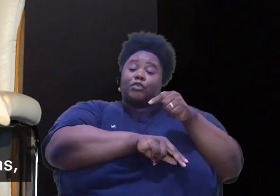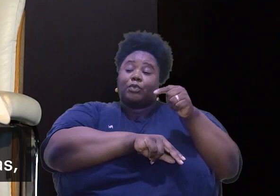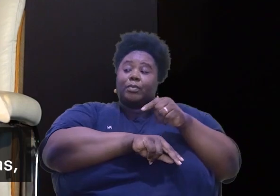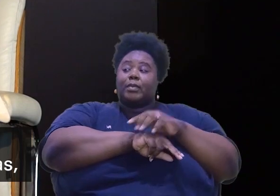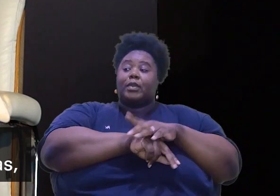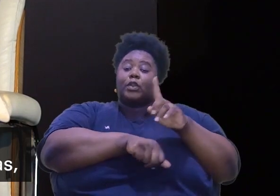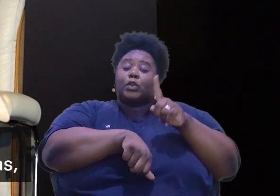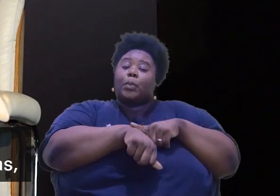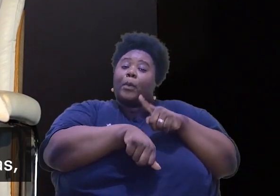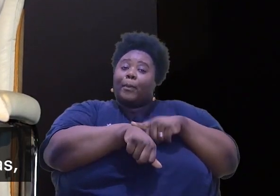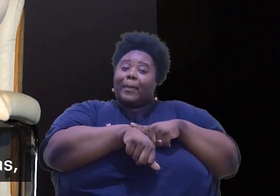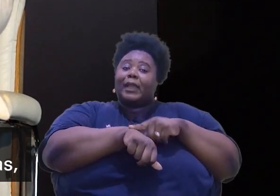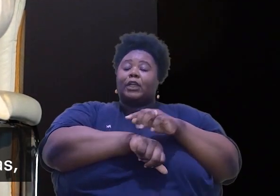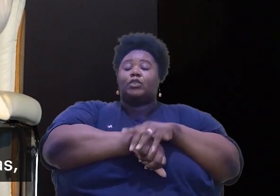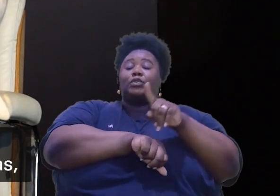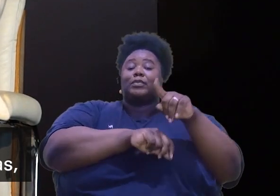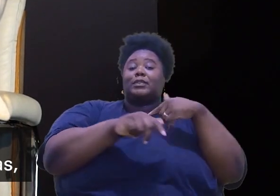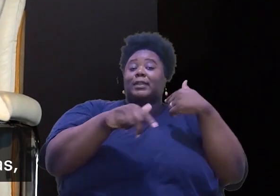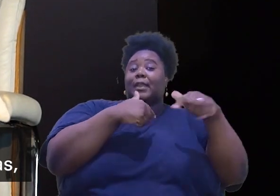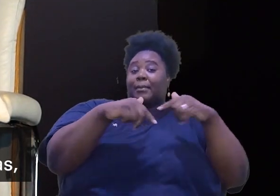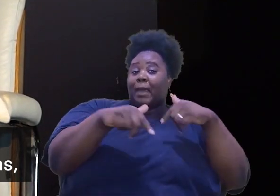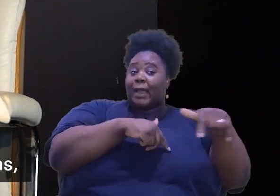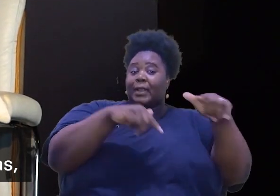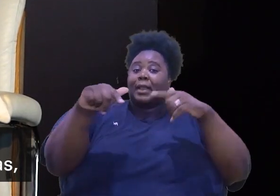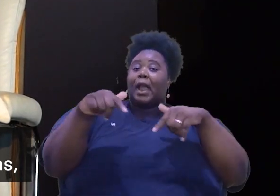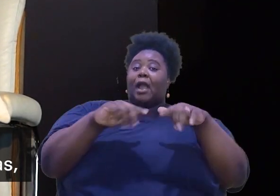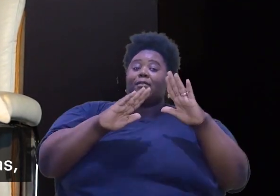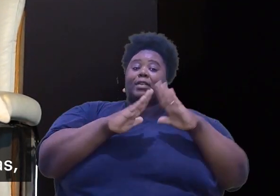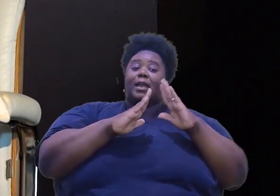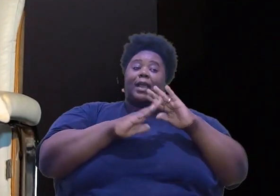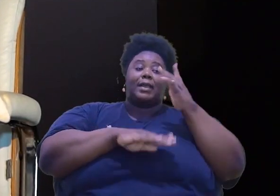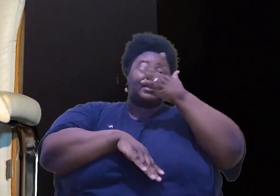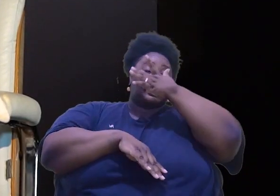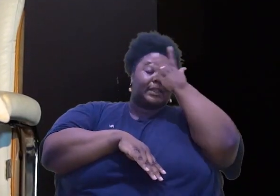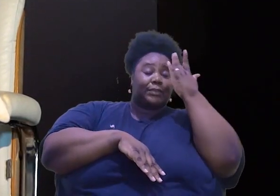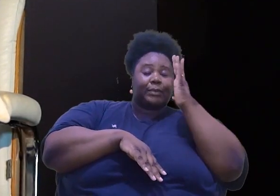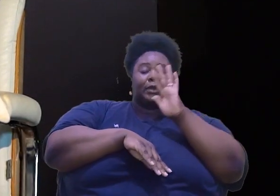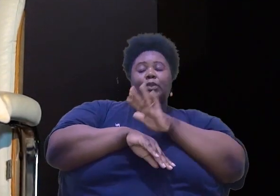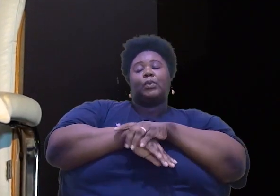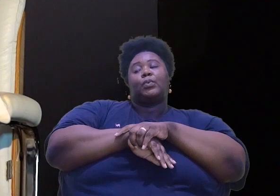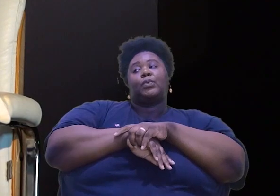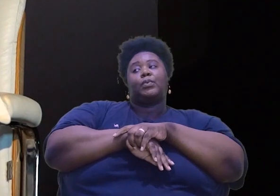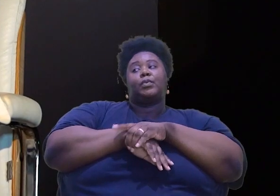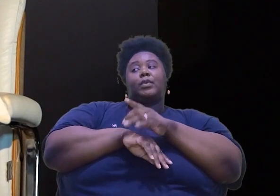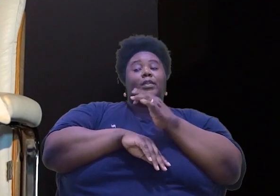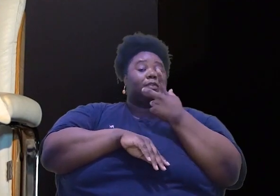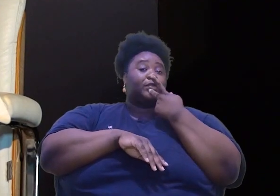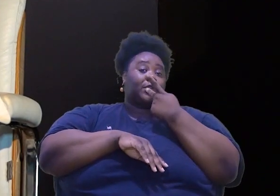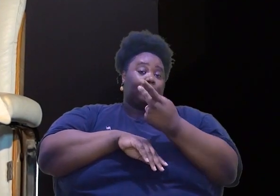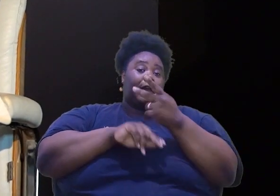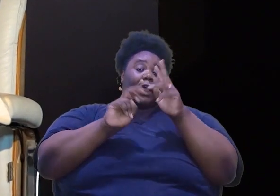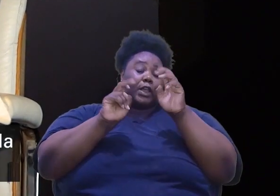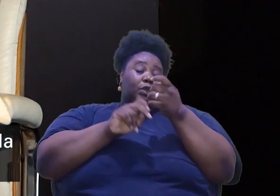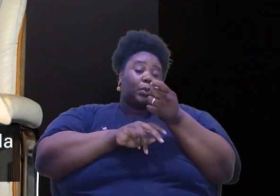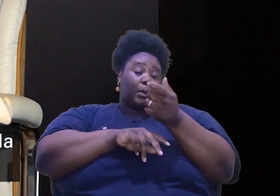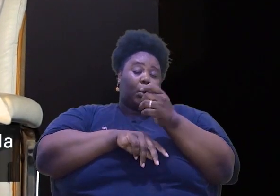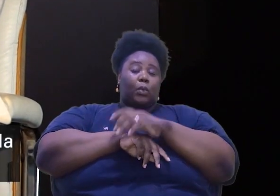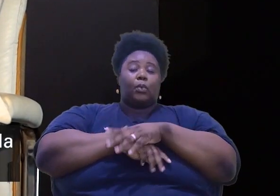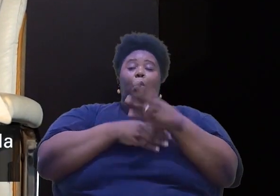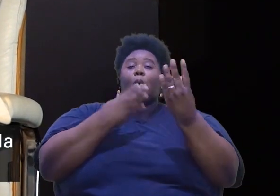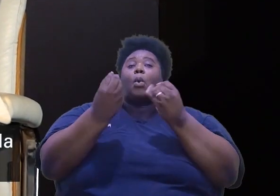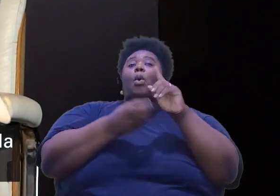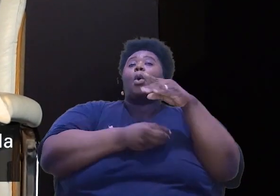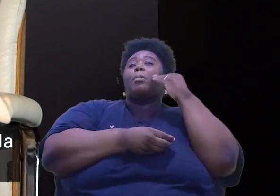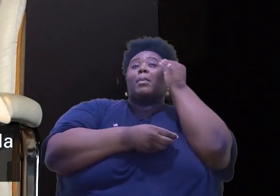nesses momentos onde você trabalhava na casa das pessoas. Então, queria te ouvir também um pouco sobre isso. Como era